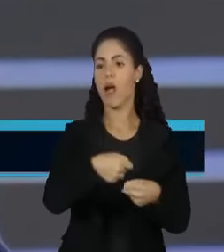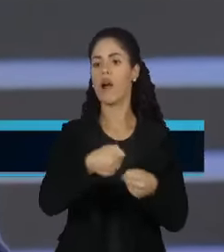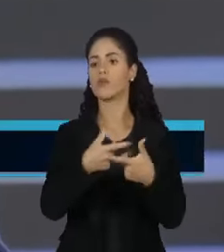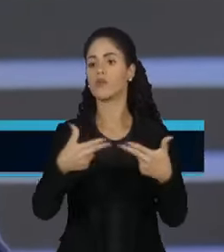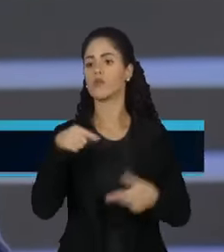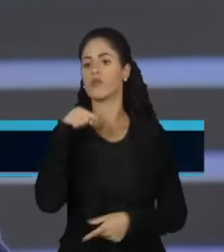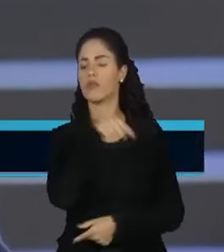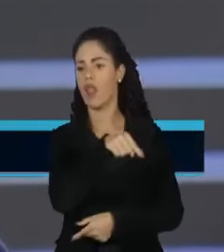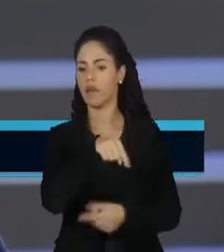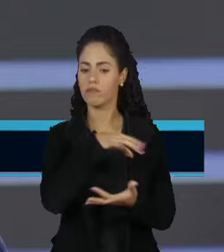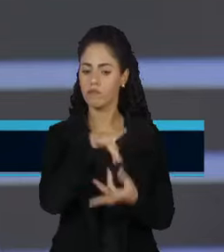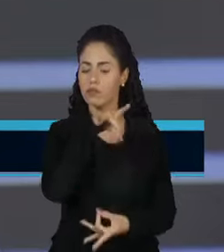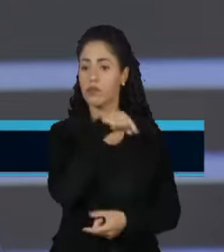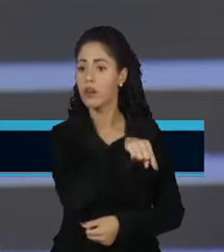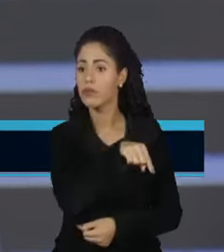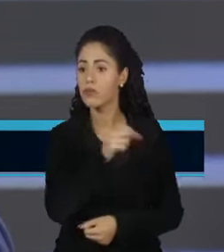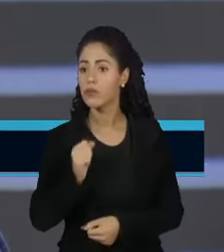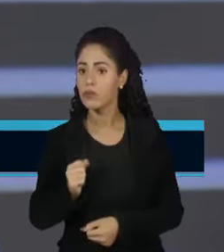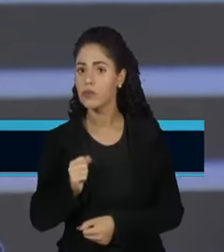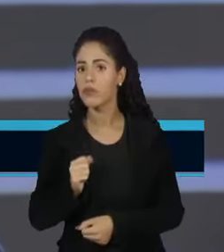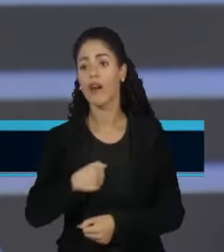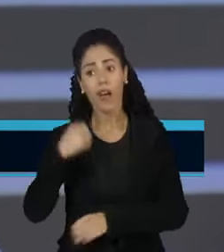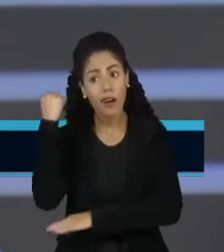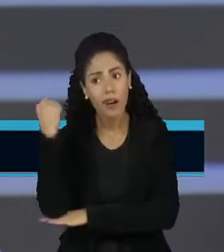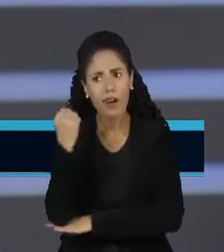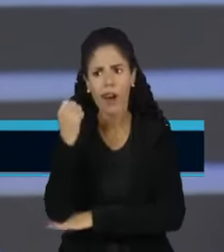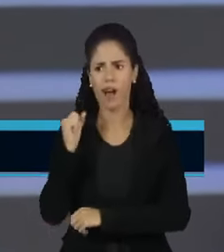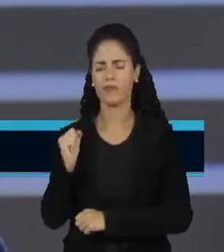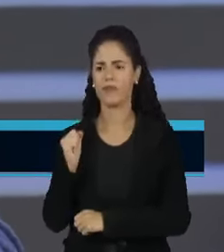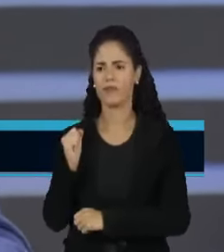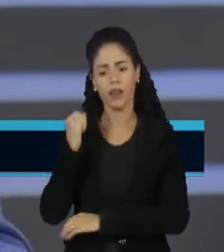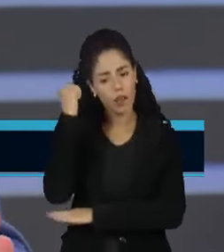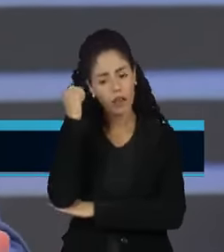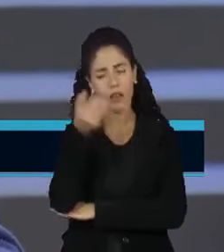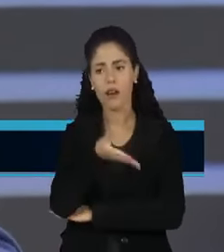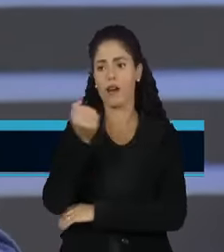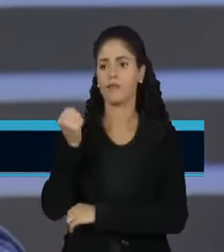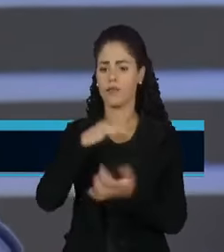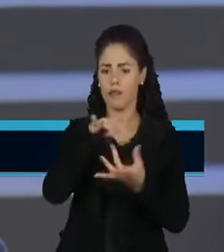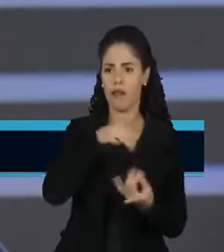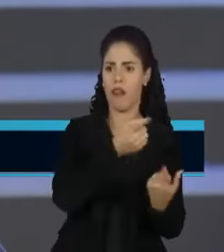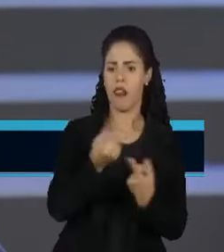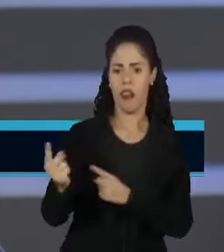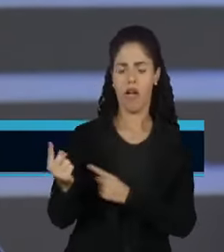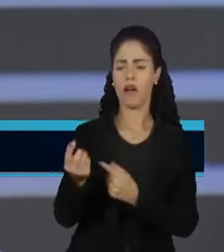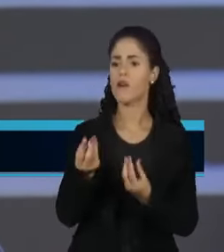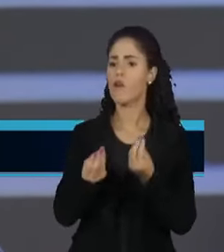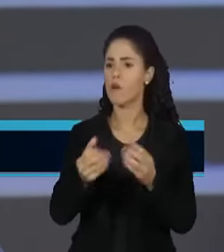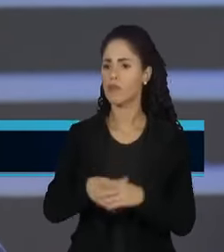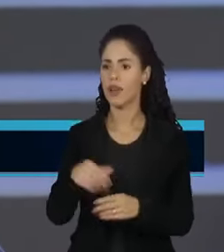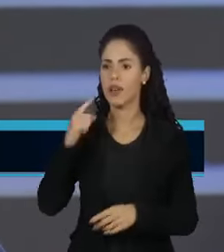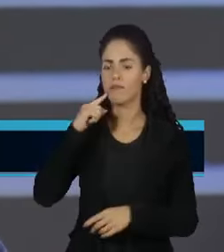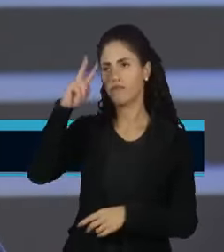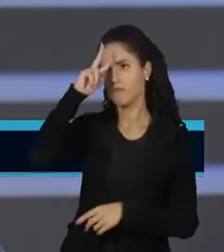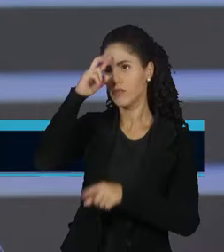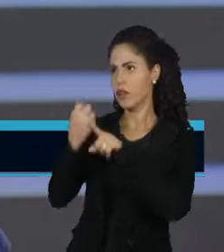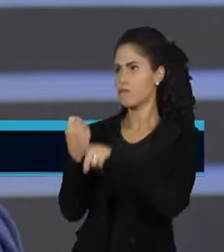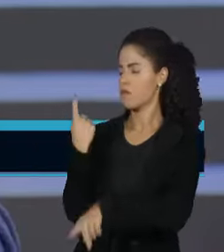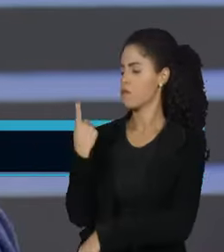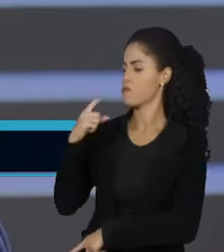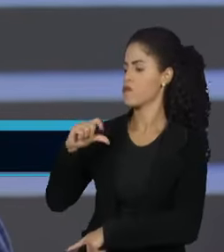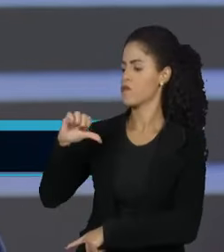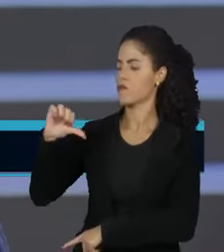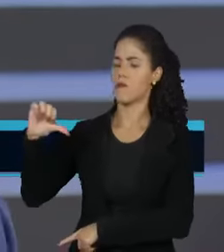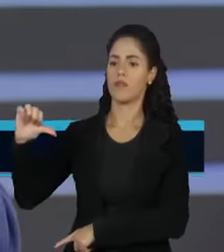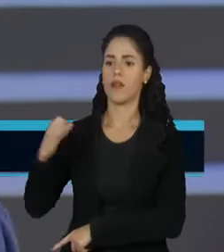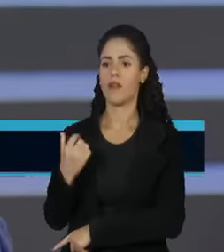violenta do Estado Democrático de Direito. É gravíssimo, é guerra civil. Jogar brasileiros contra brasileiros, que era o sonho dele desde 1999,